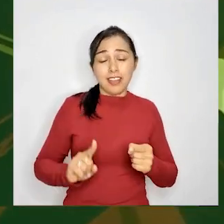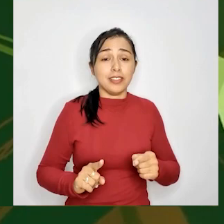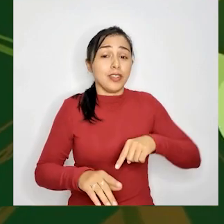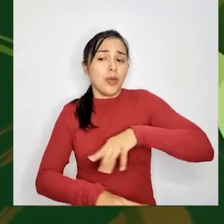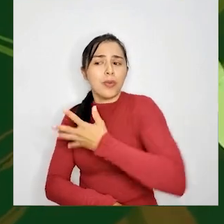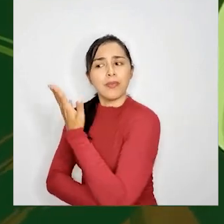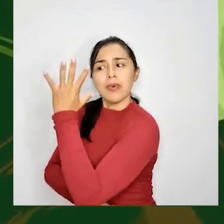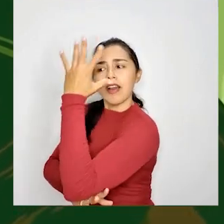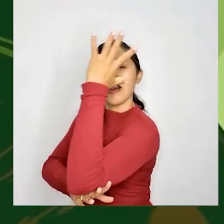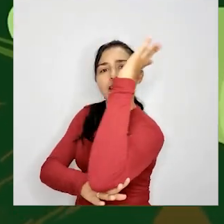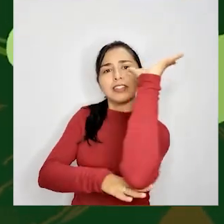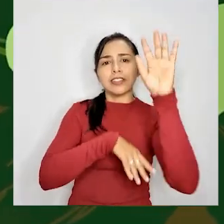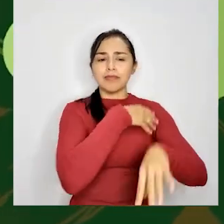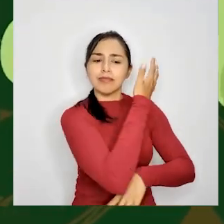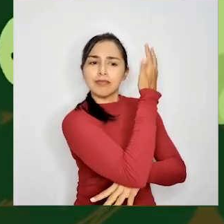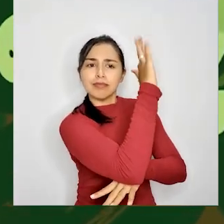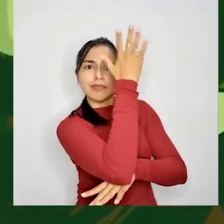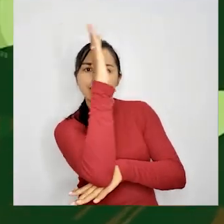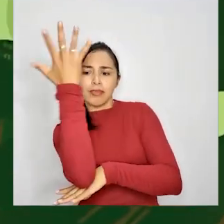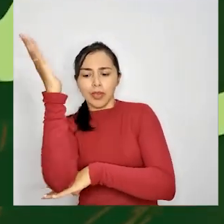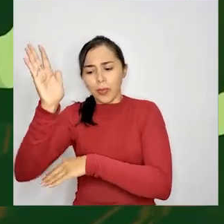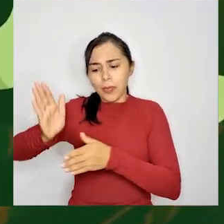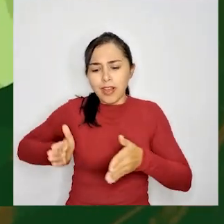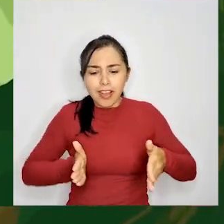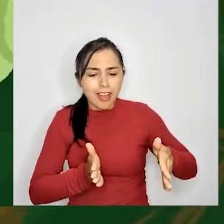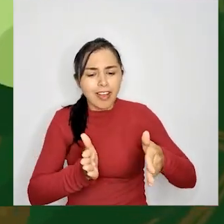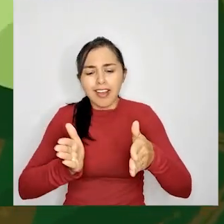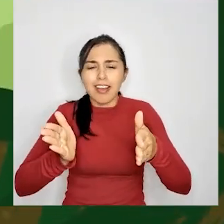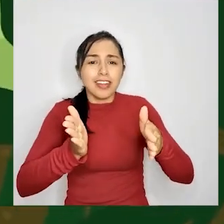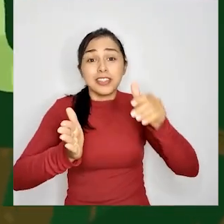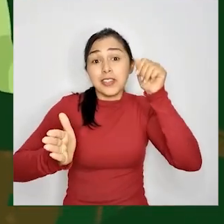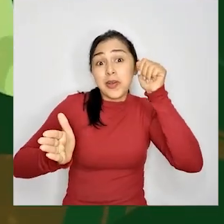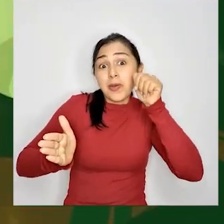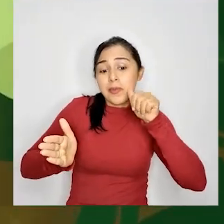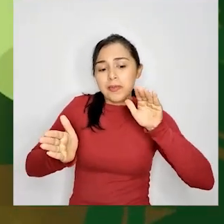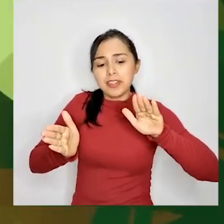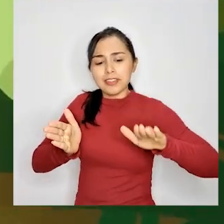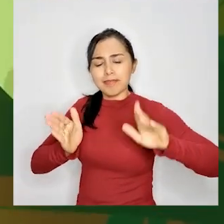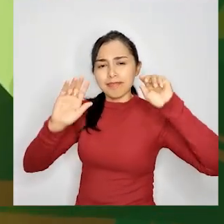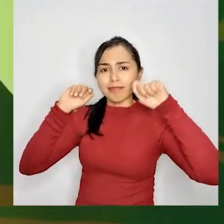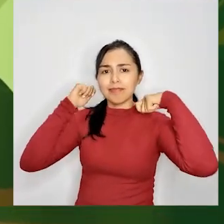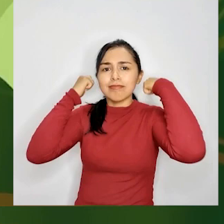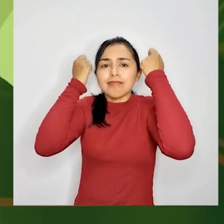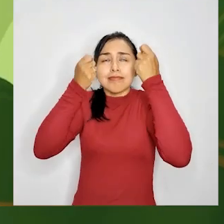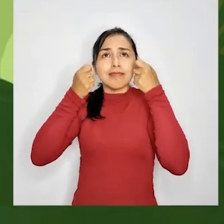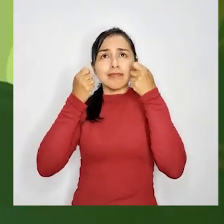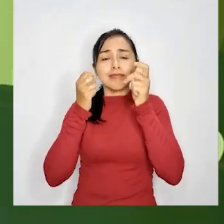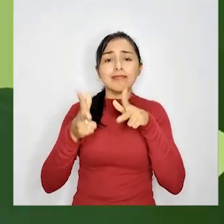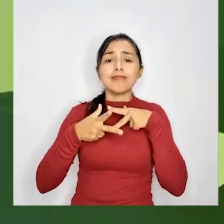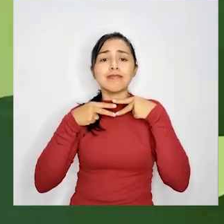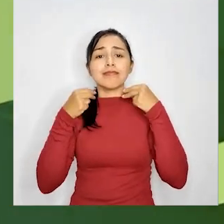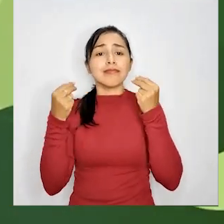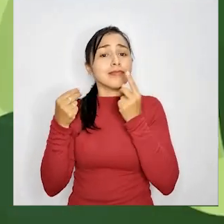Pela estrada fora, lá vai Chapeuzinho.